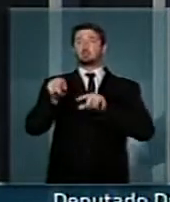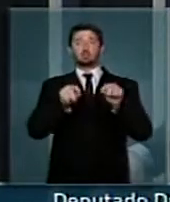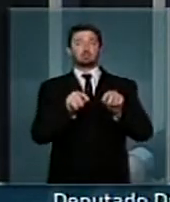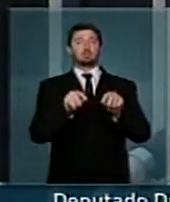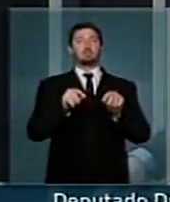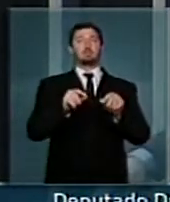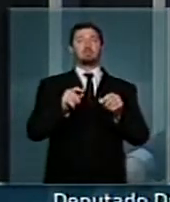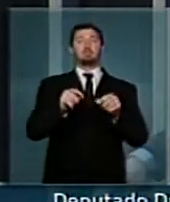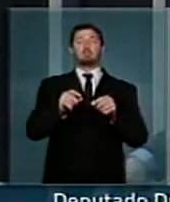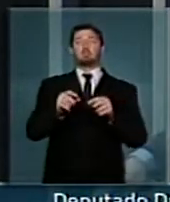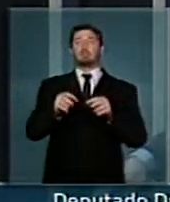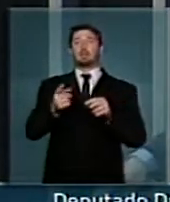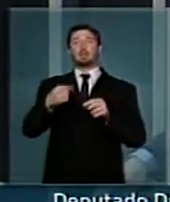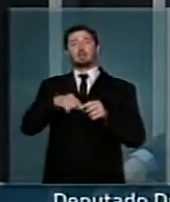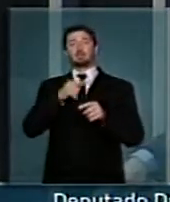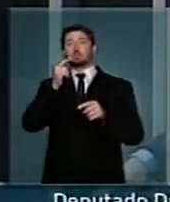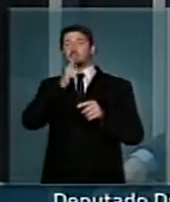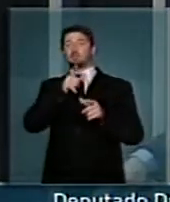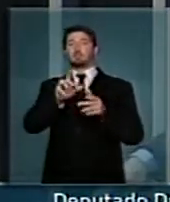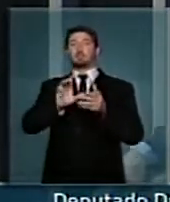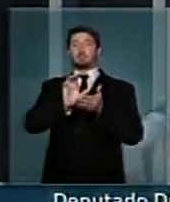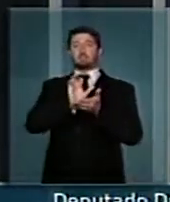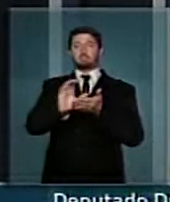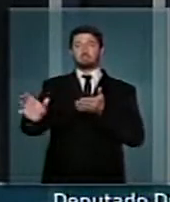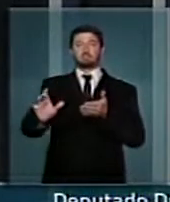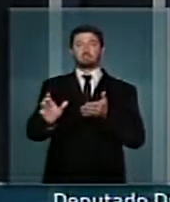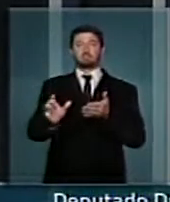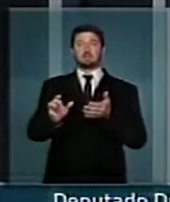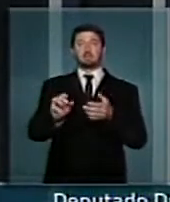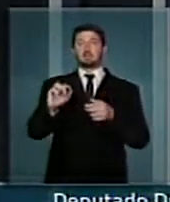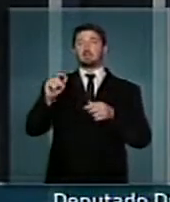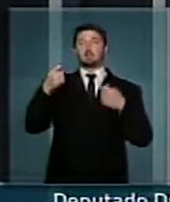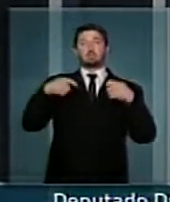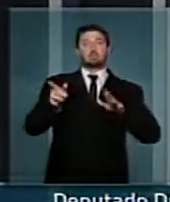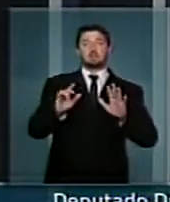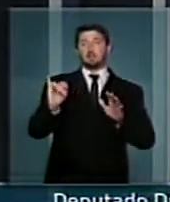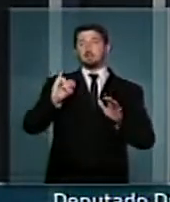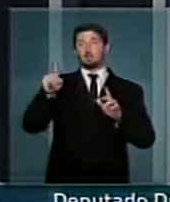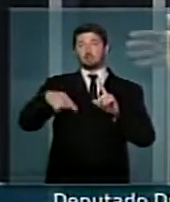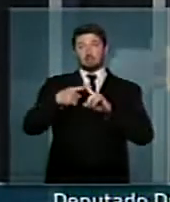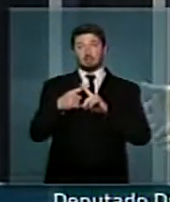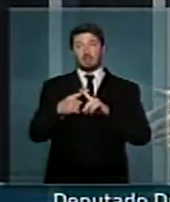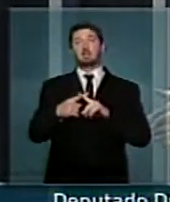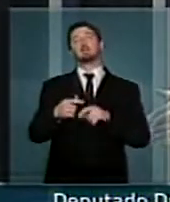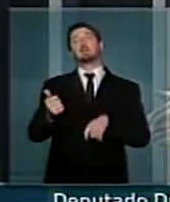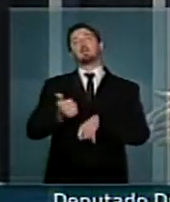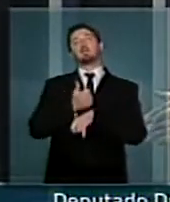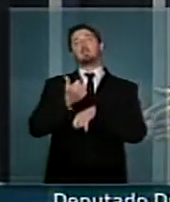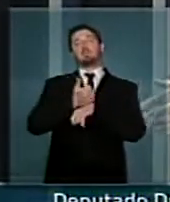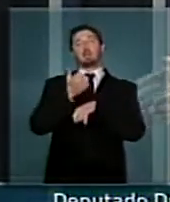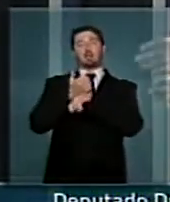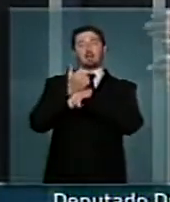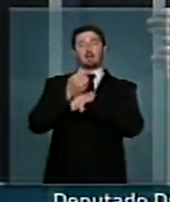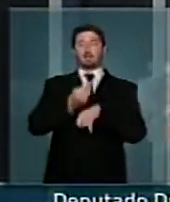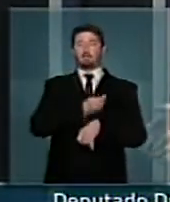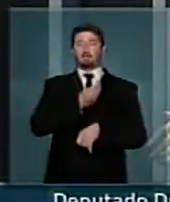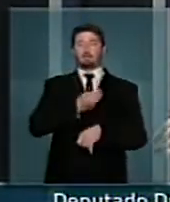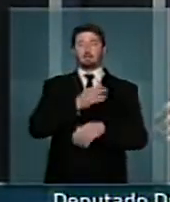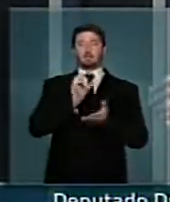possível lançar mão para que nós possamos, sem criar novos impostos, melhorar a qualidade